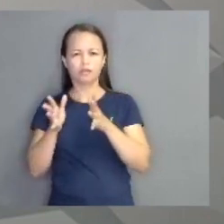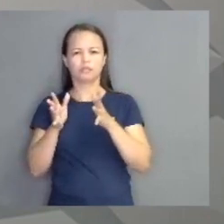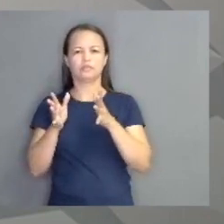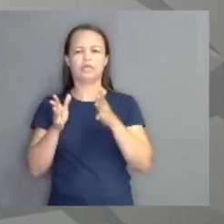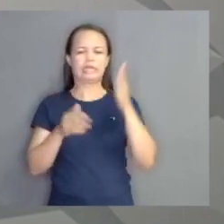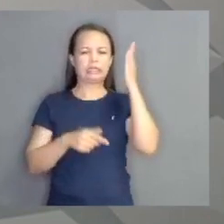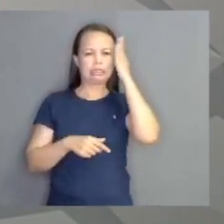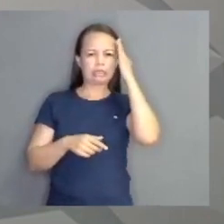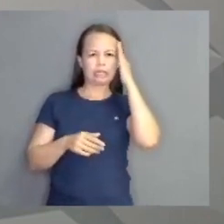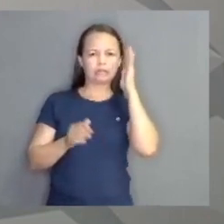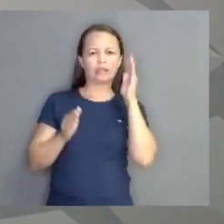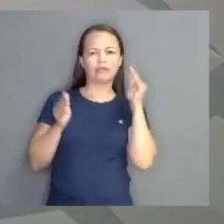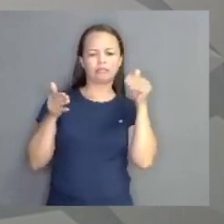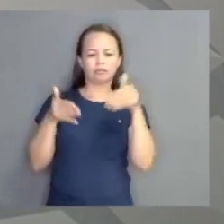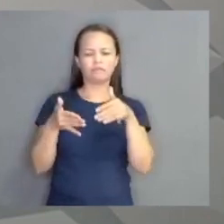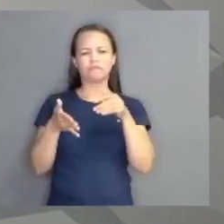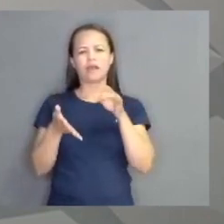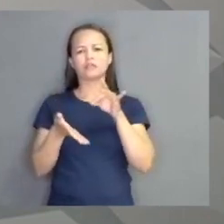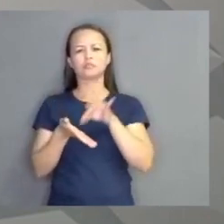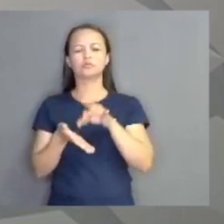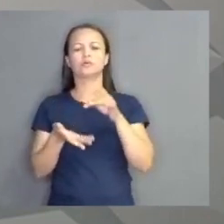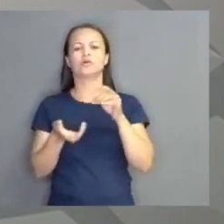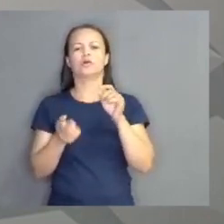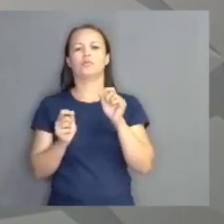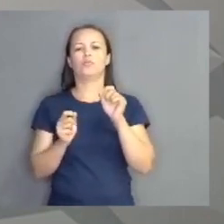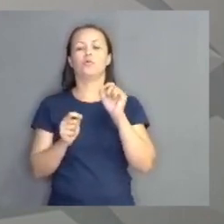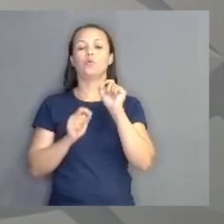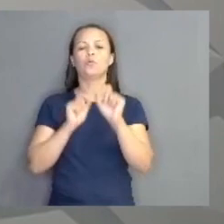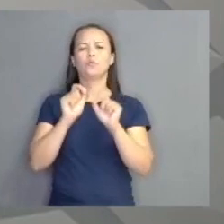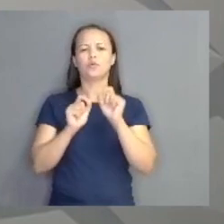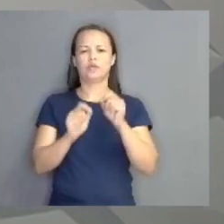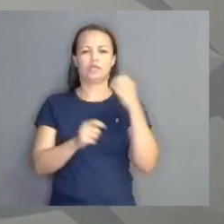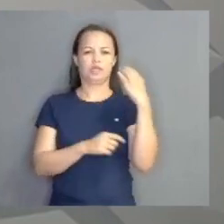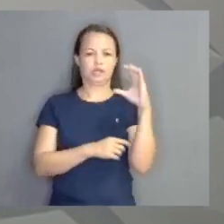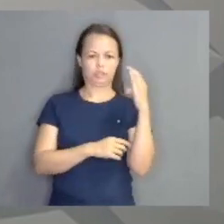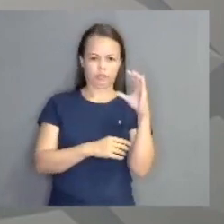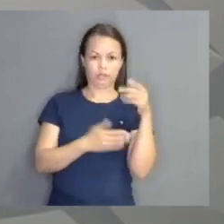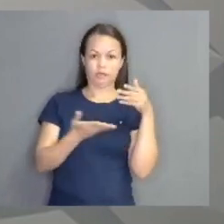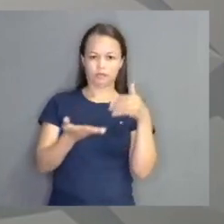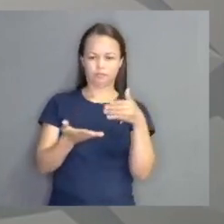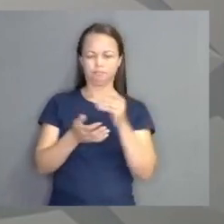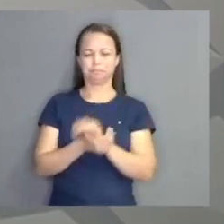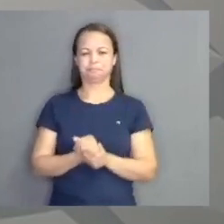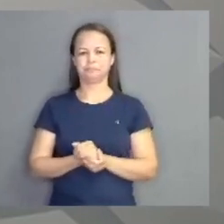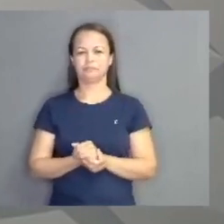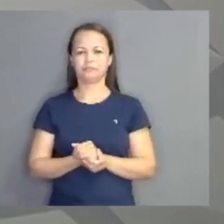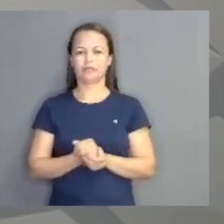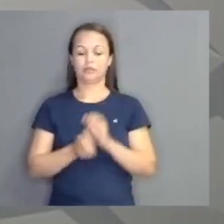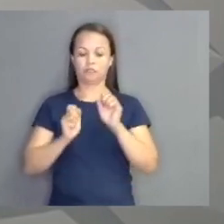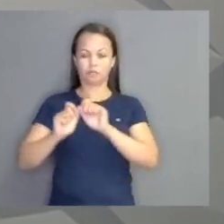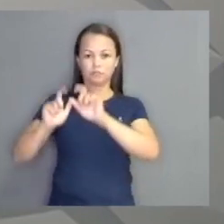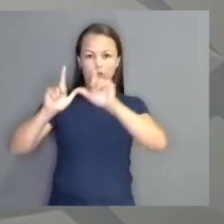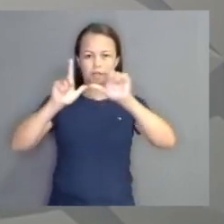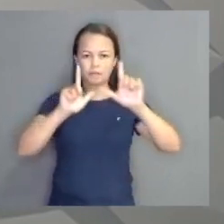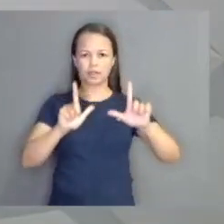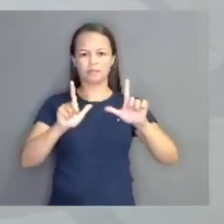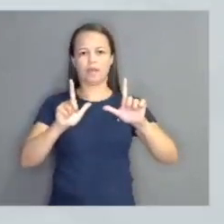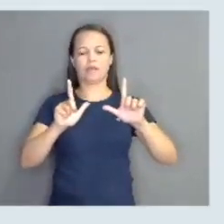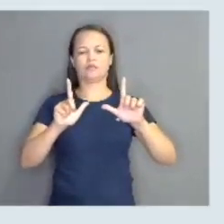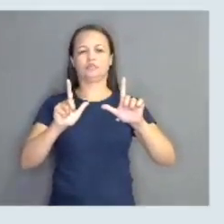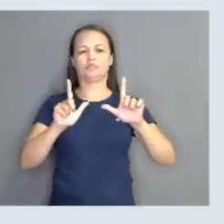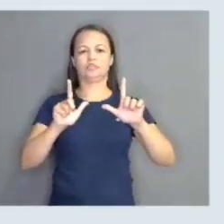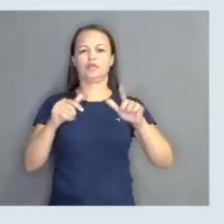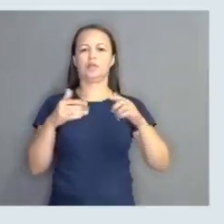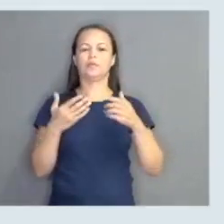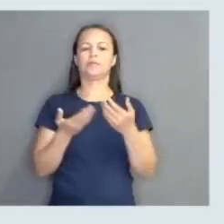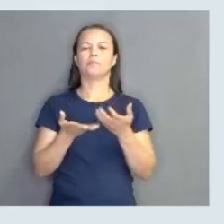fato o que é essa ciência, tá? Bom, vamos abrir a imagem, pedir para a produção e eu